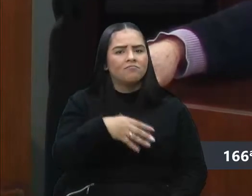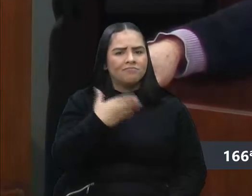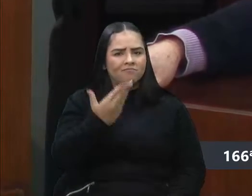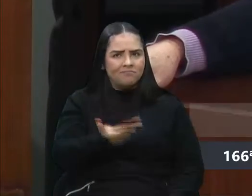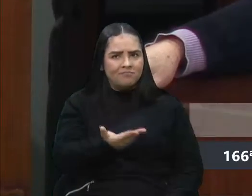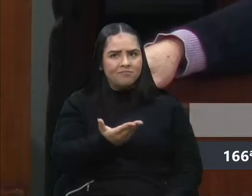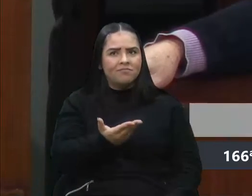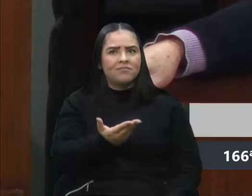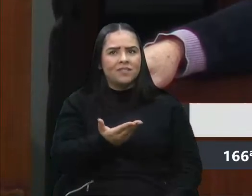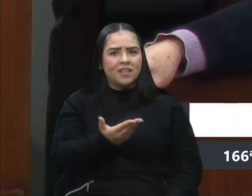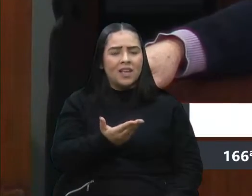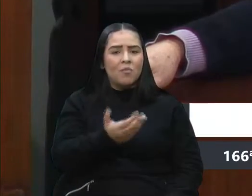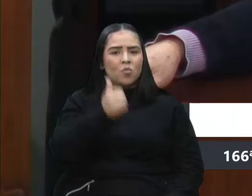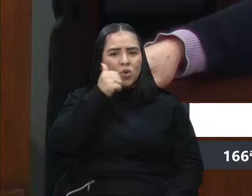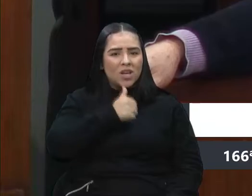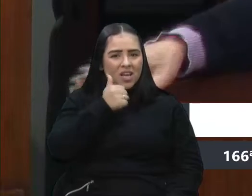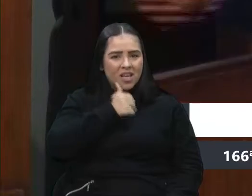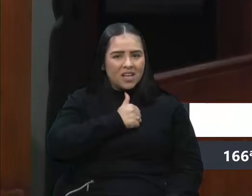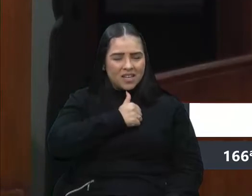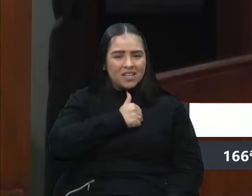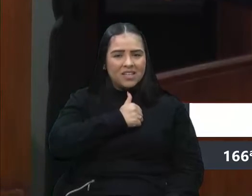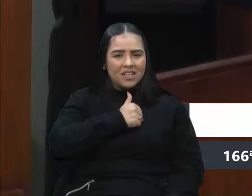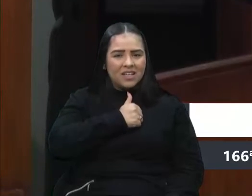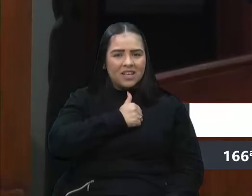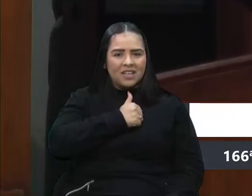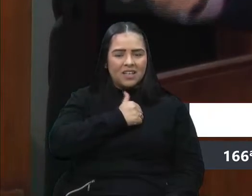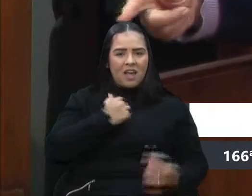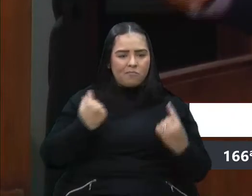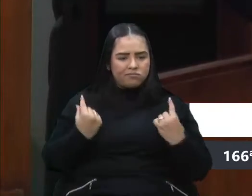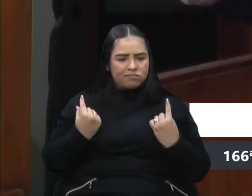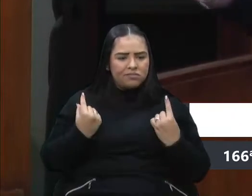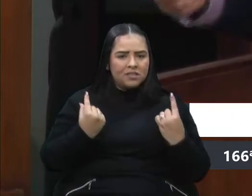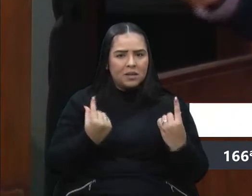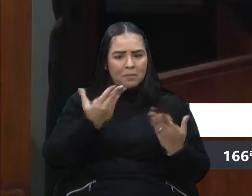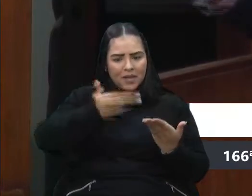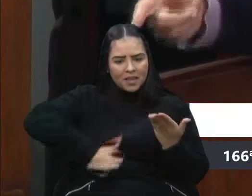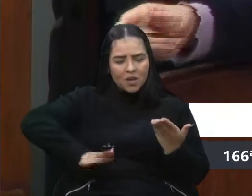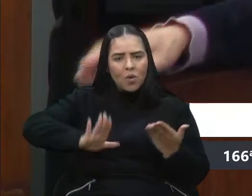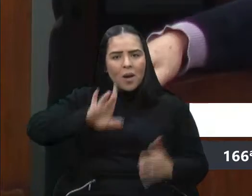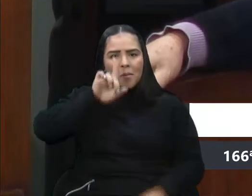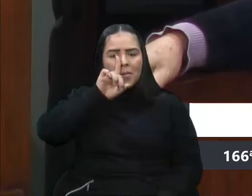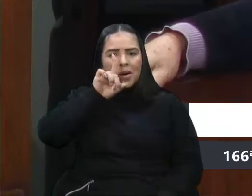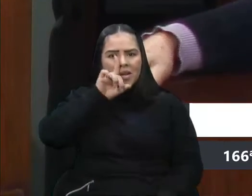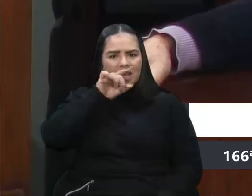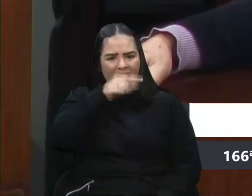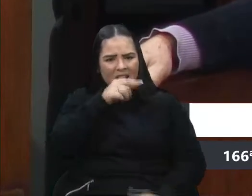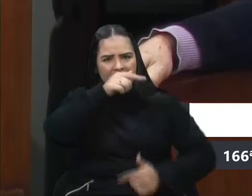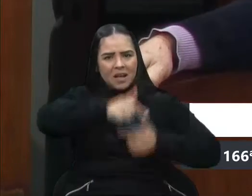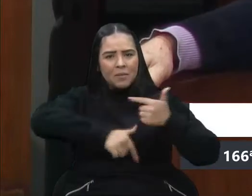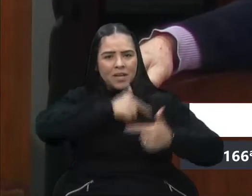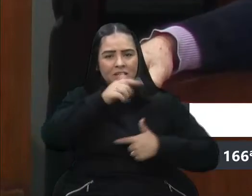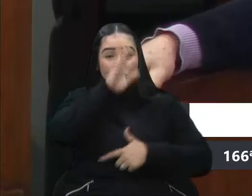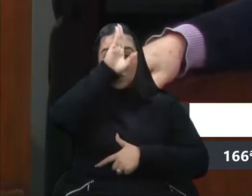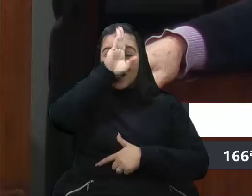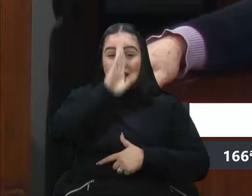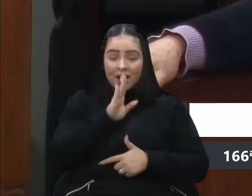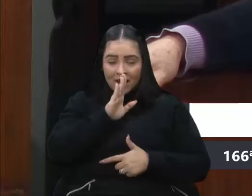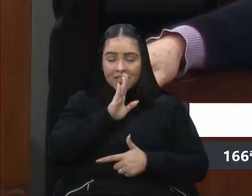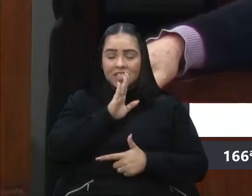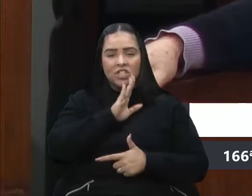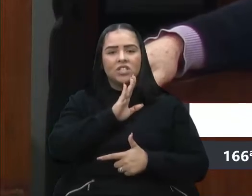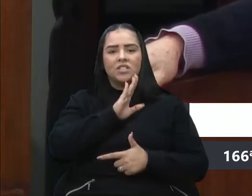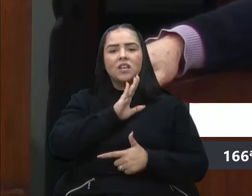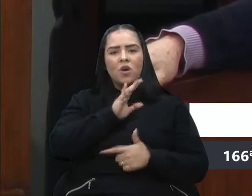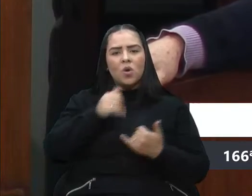embaixatriz, perdeu a mãe lá na escolha. E estava lá trabalhando, honrando a nossa cidade gratuitamente.